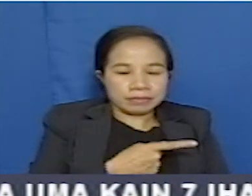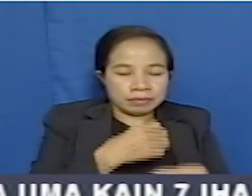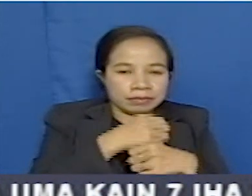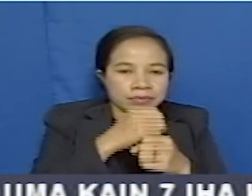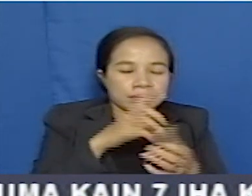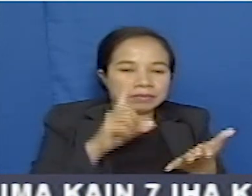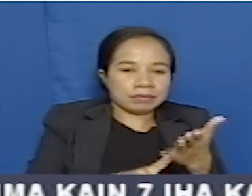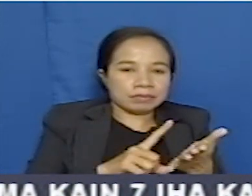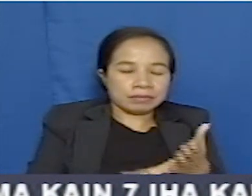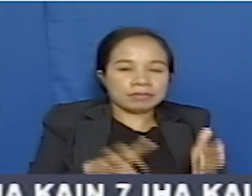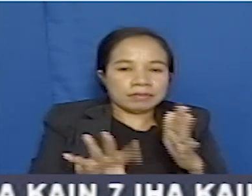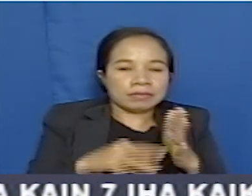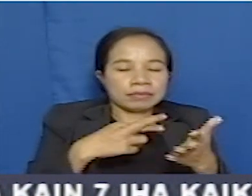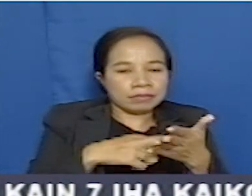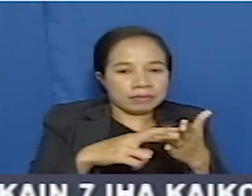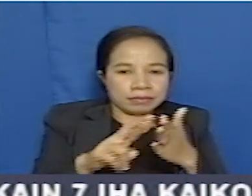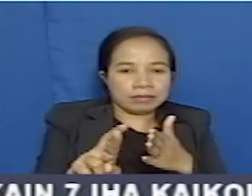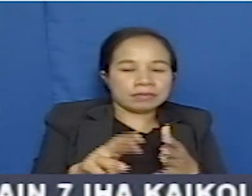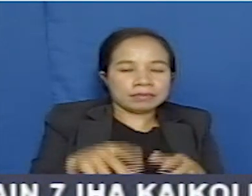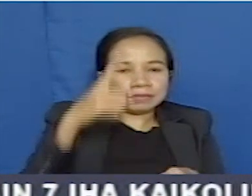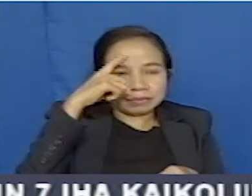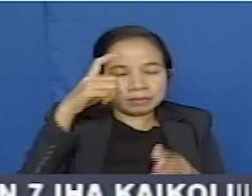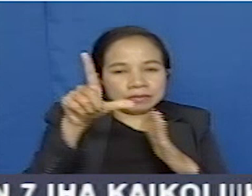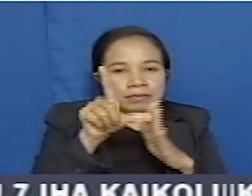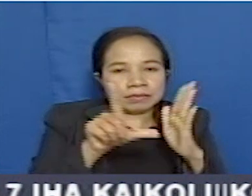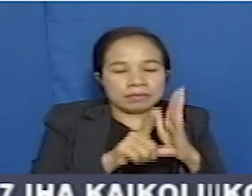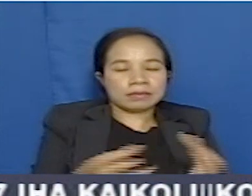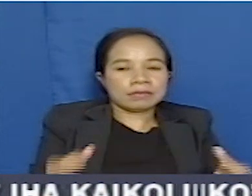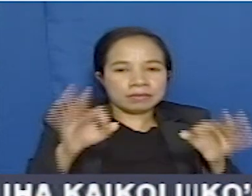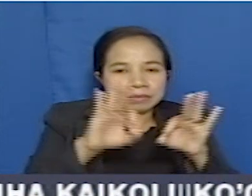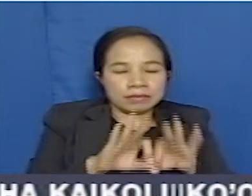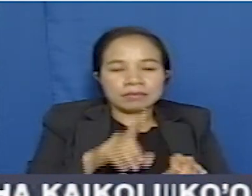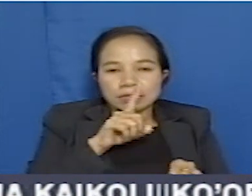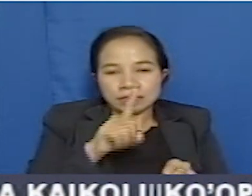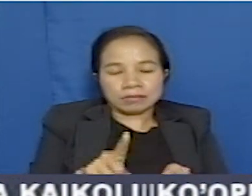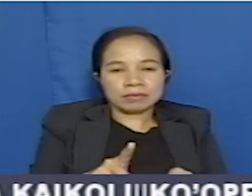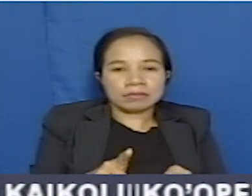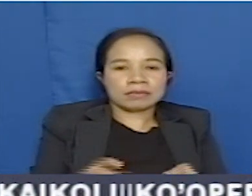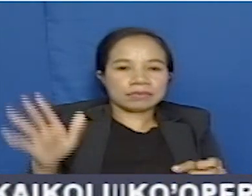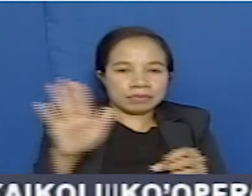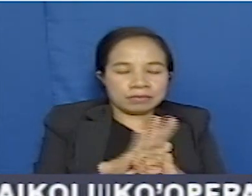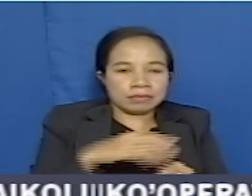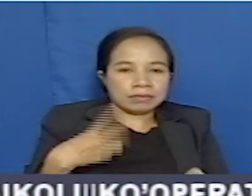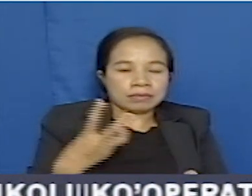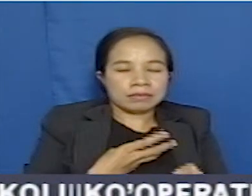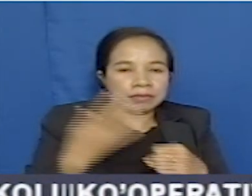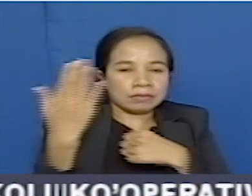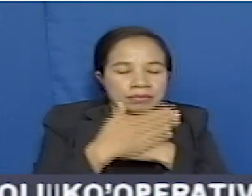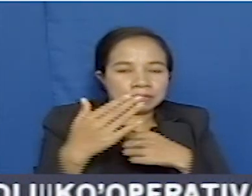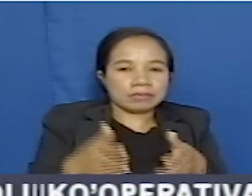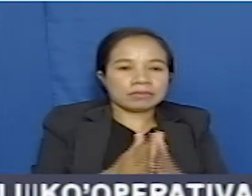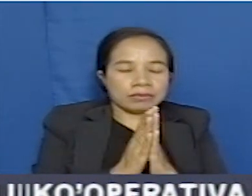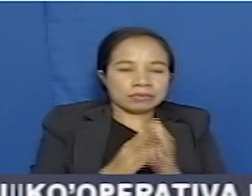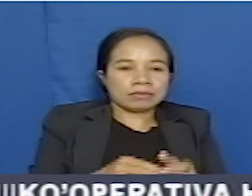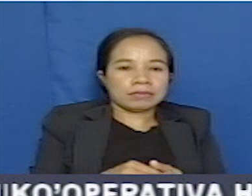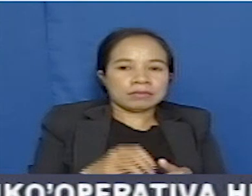atuhalo debate horiheta aprovação. Também lei refere importante tebes hori completa e tanha soberania. Sua parte